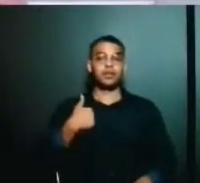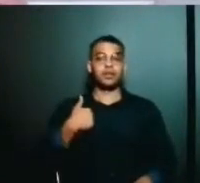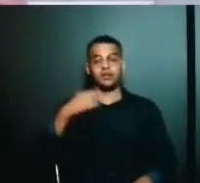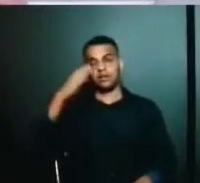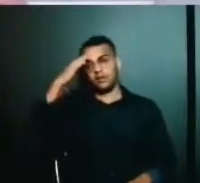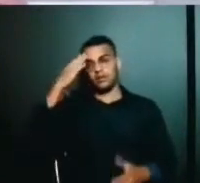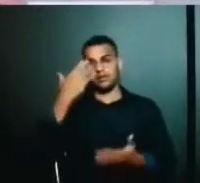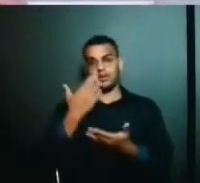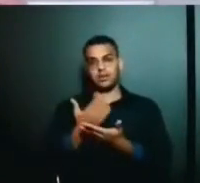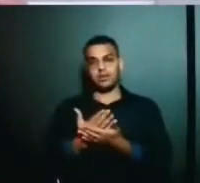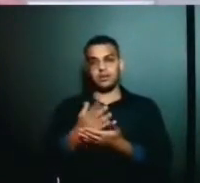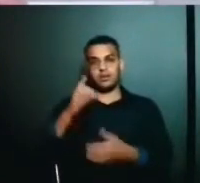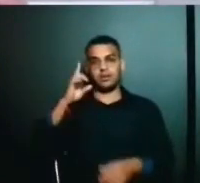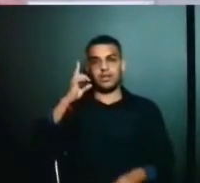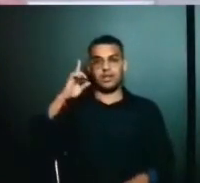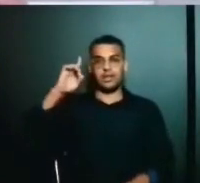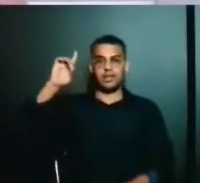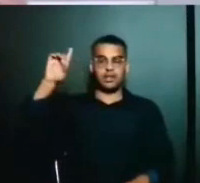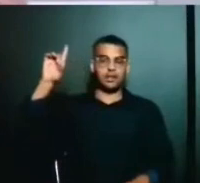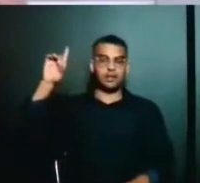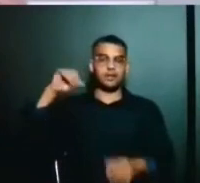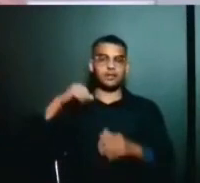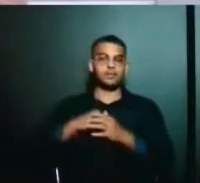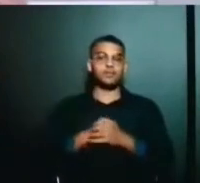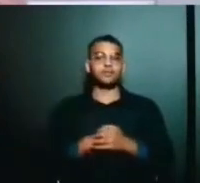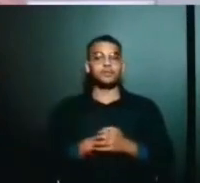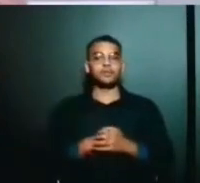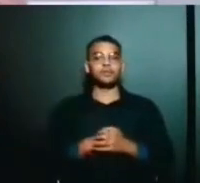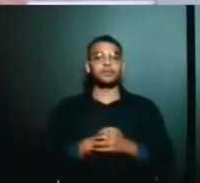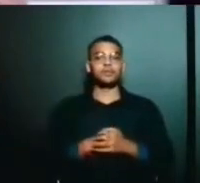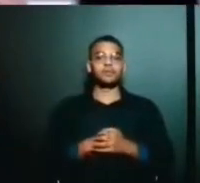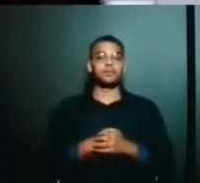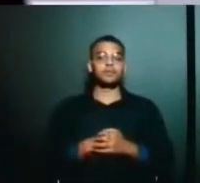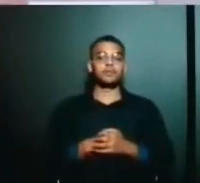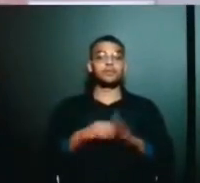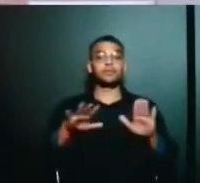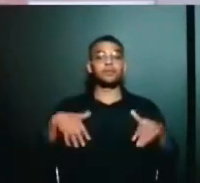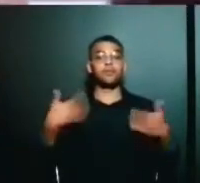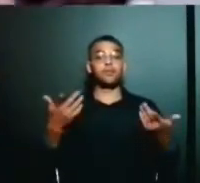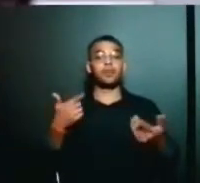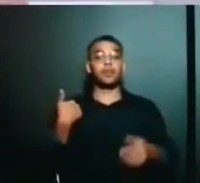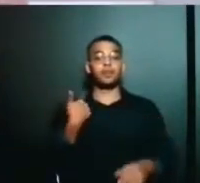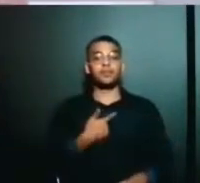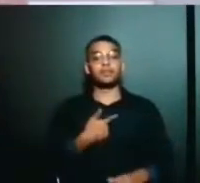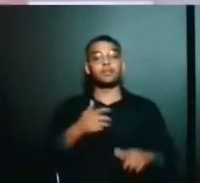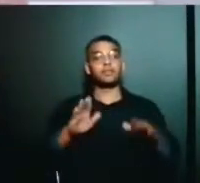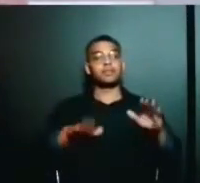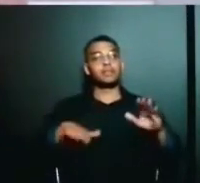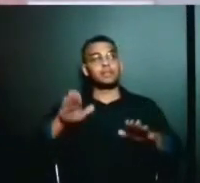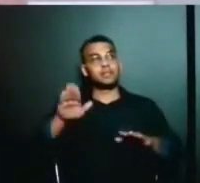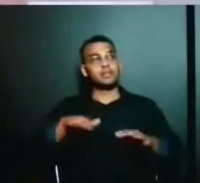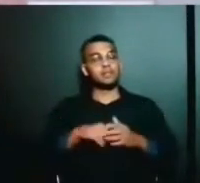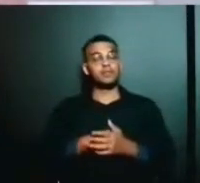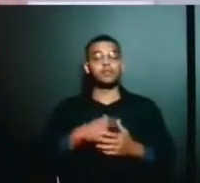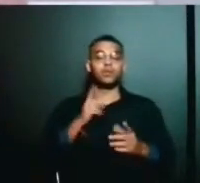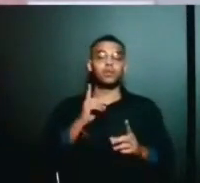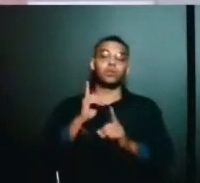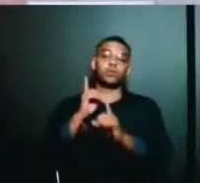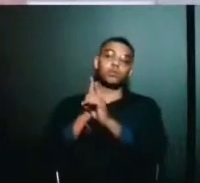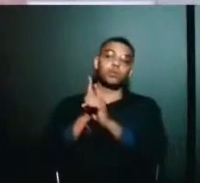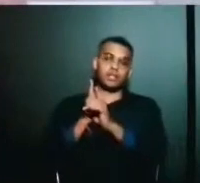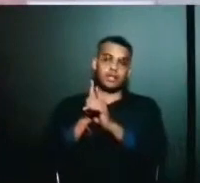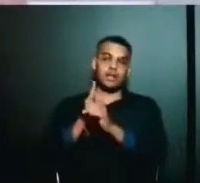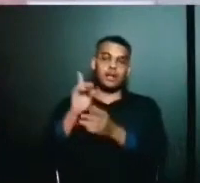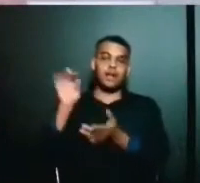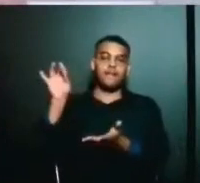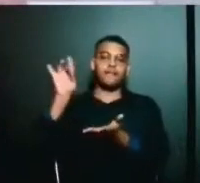né? Então meus princípios estão sempre ligados nisso, a gente vai acabar achando a verdadeira justiça. Então,